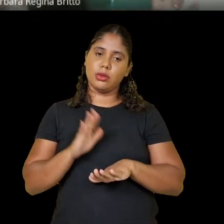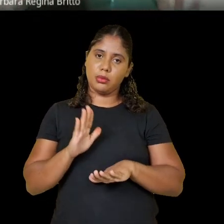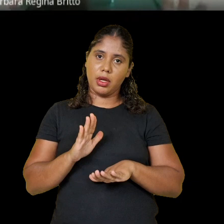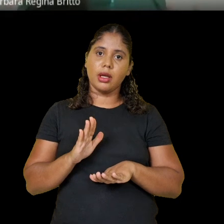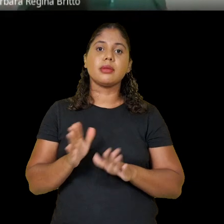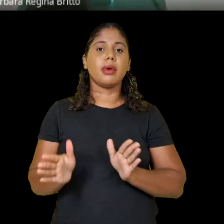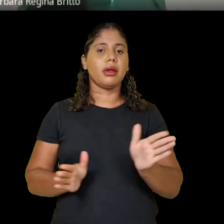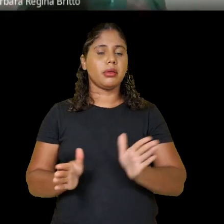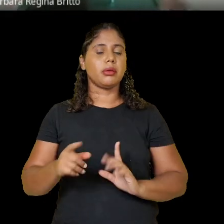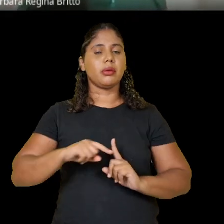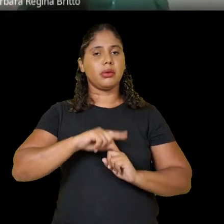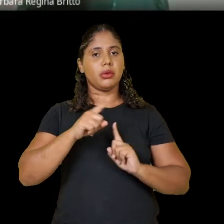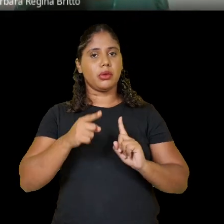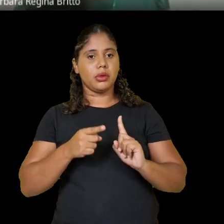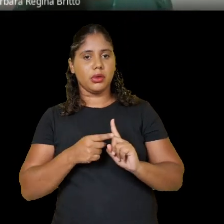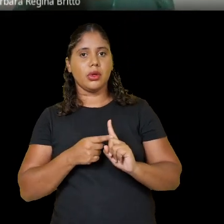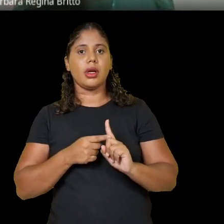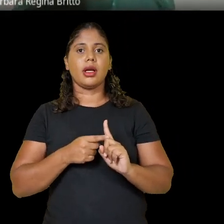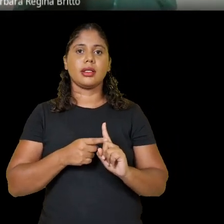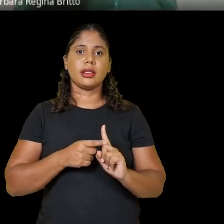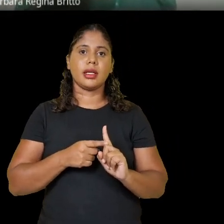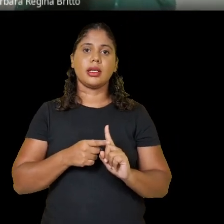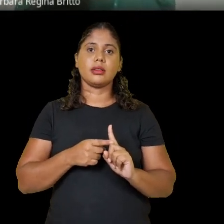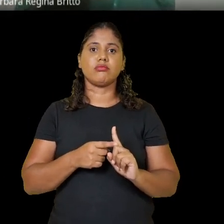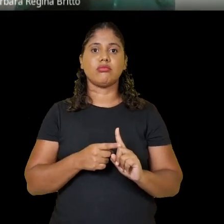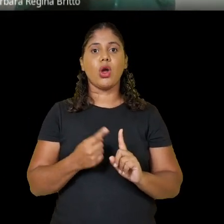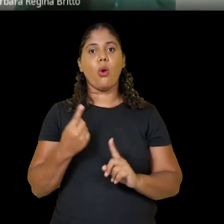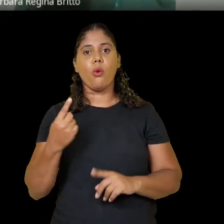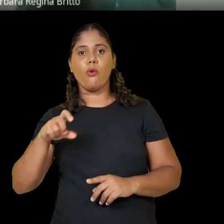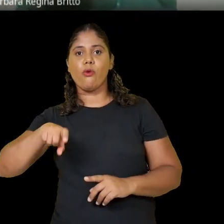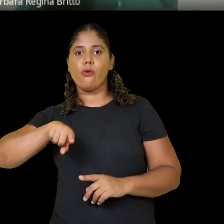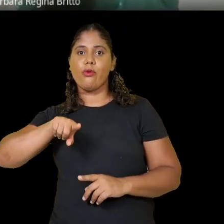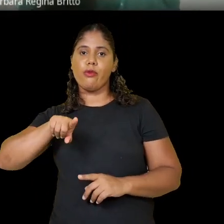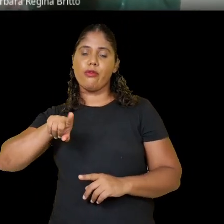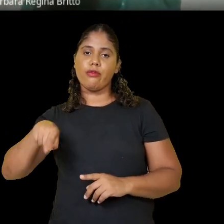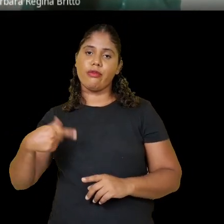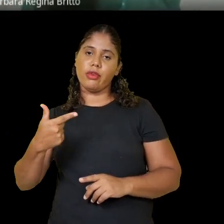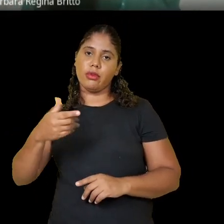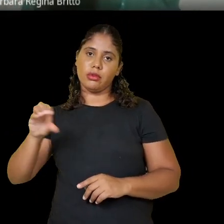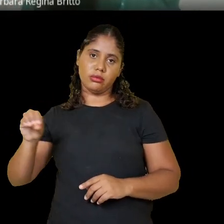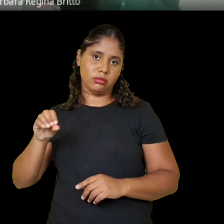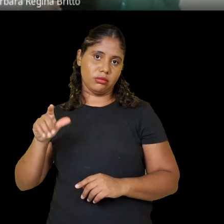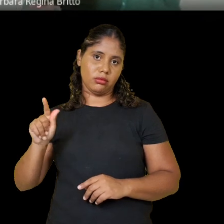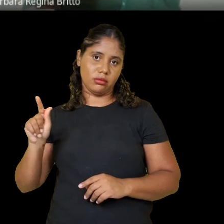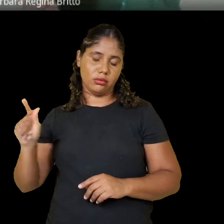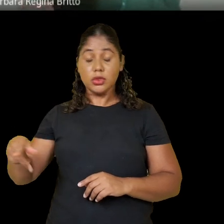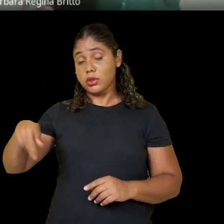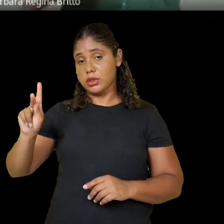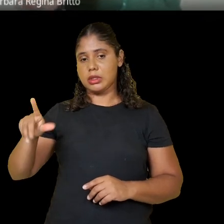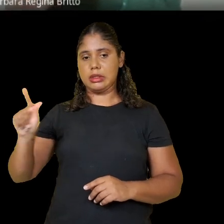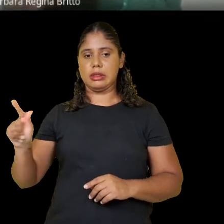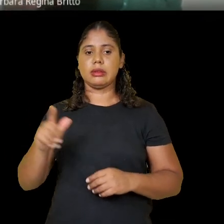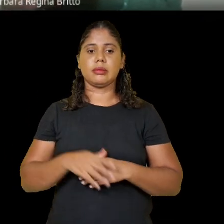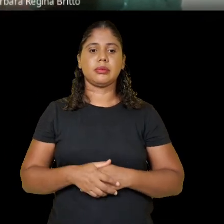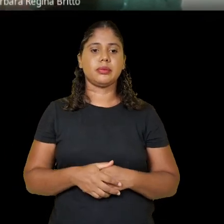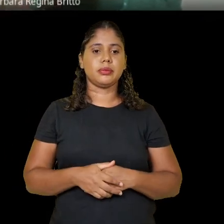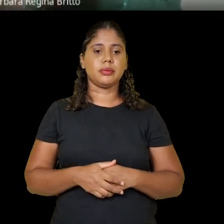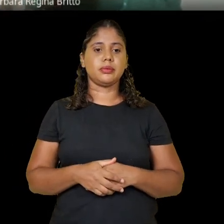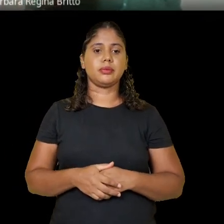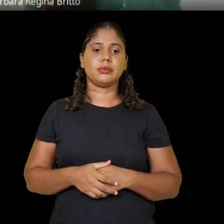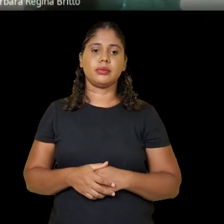útero gestacional, ele pode ir aí até 1,2 kg, tá? O istmo, né? Se torna